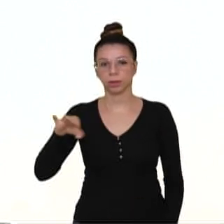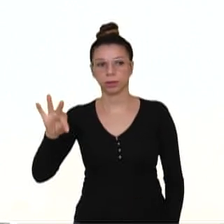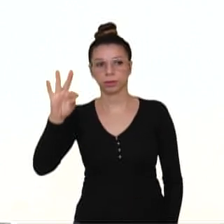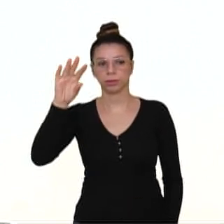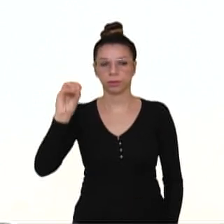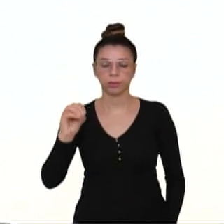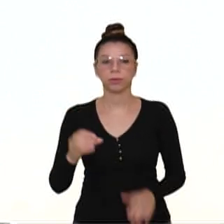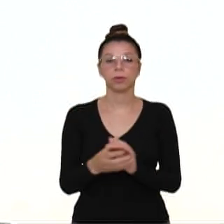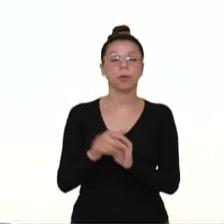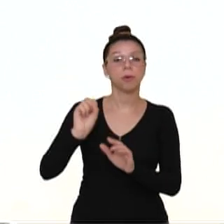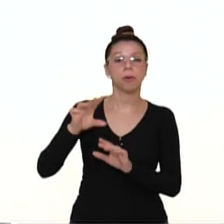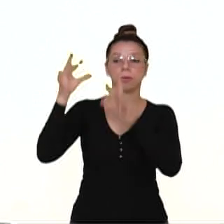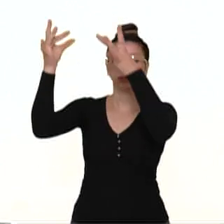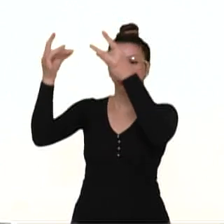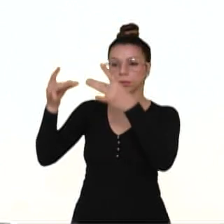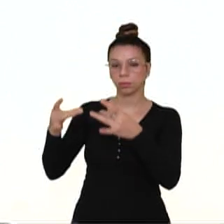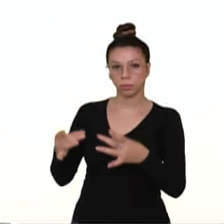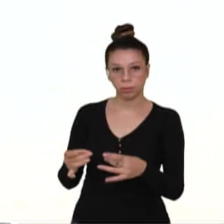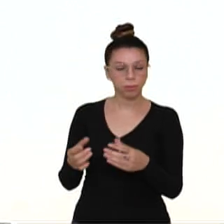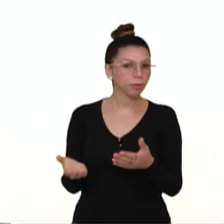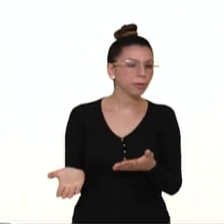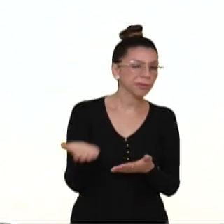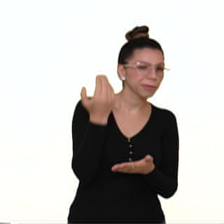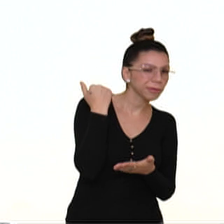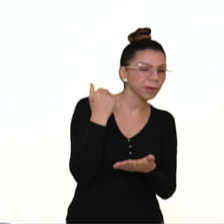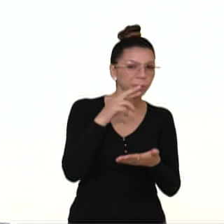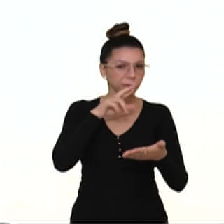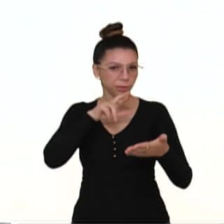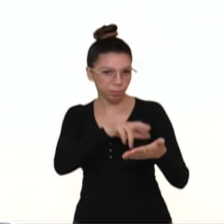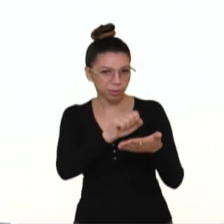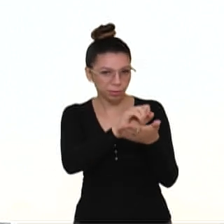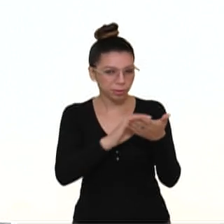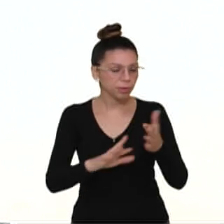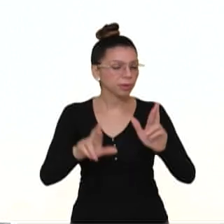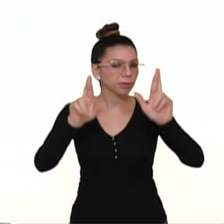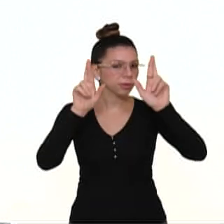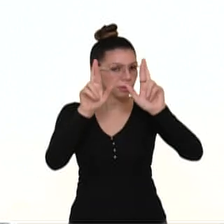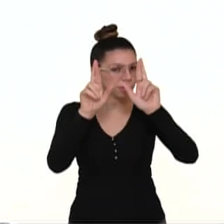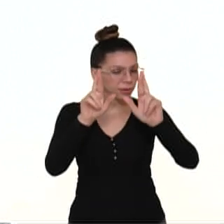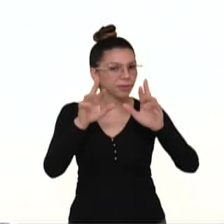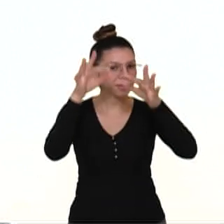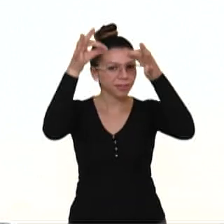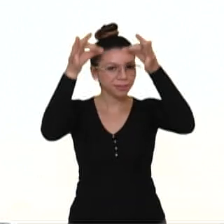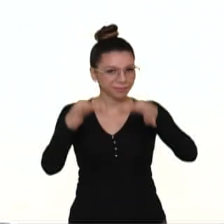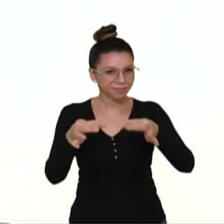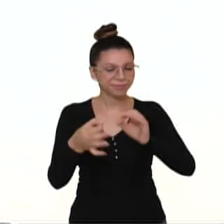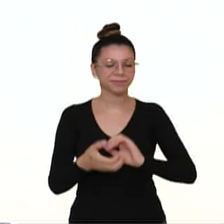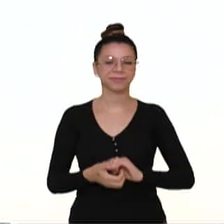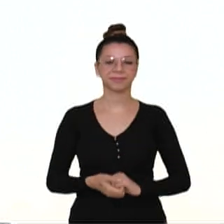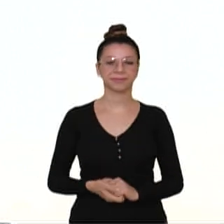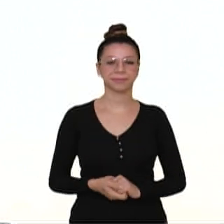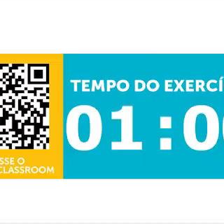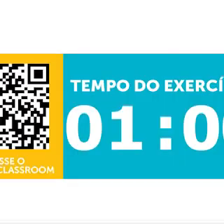Letra D, descritivo. Bora lá fazer essa questão e eu tenho certeza que vocês vão acertar.